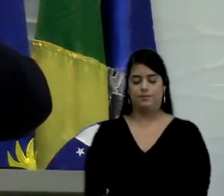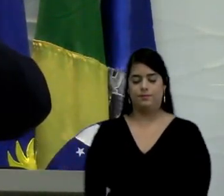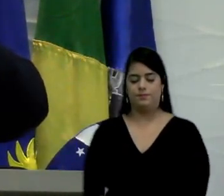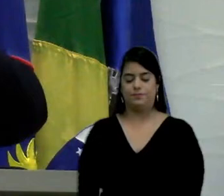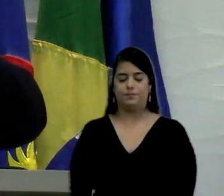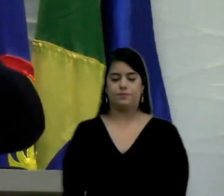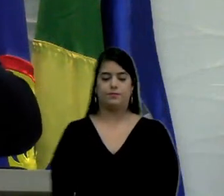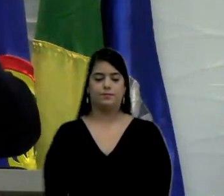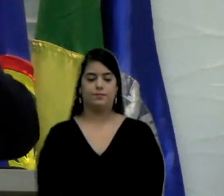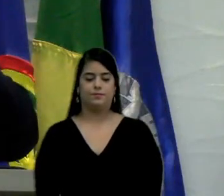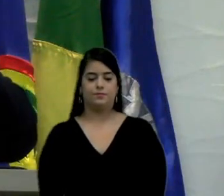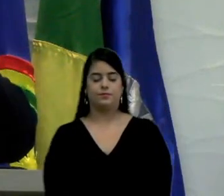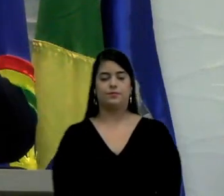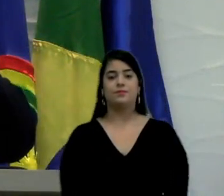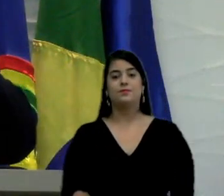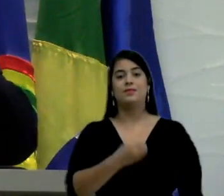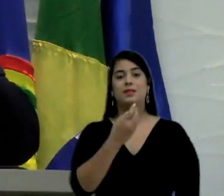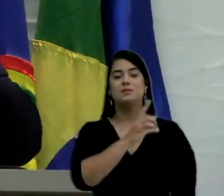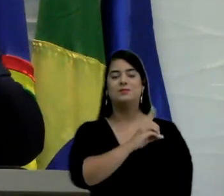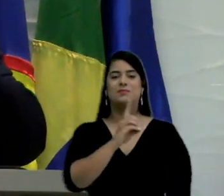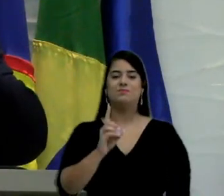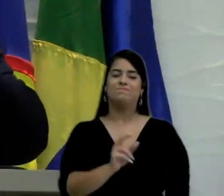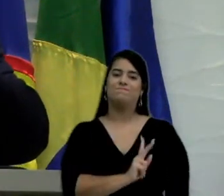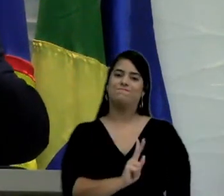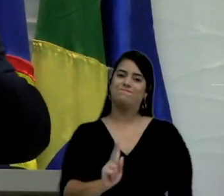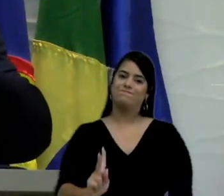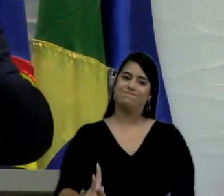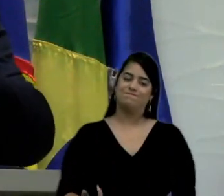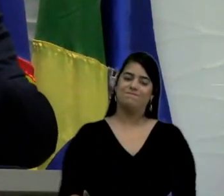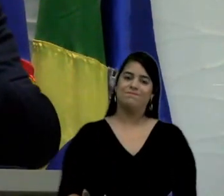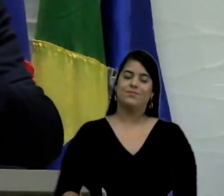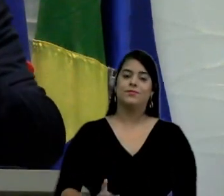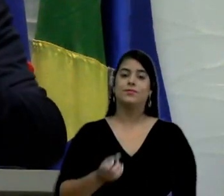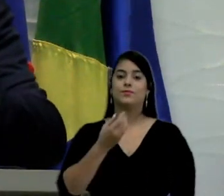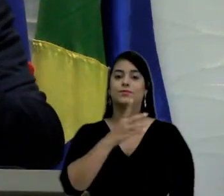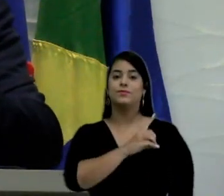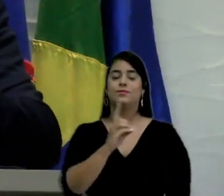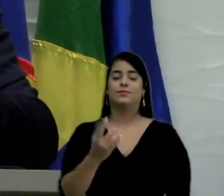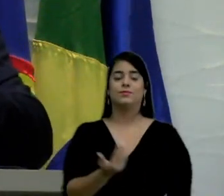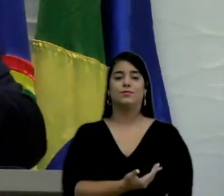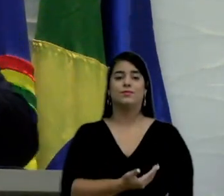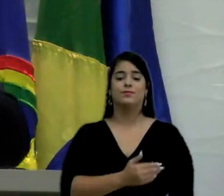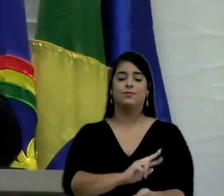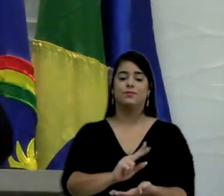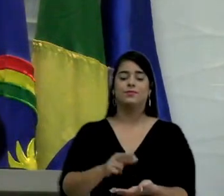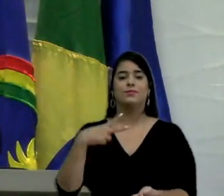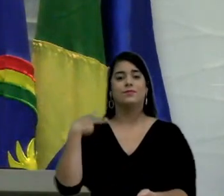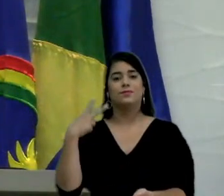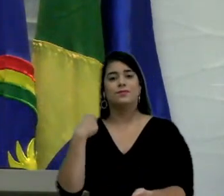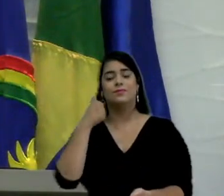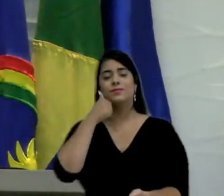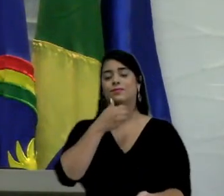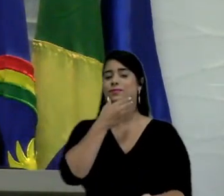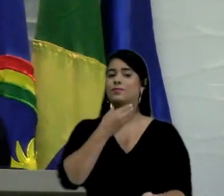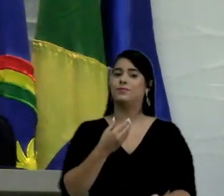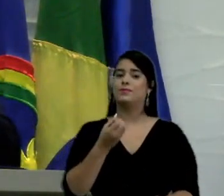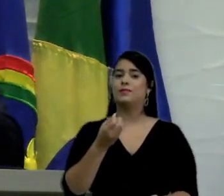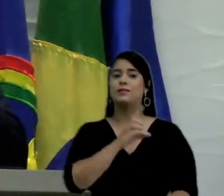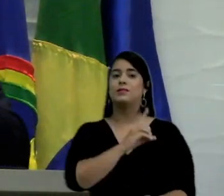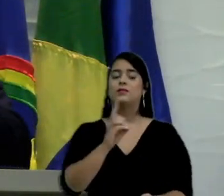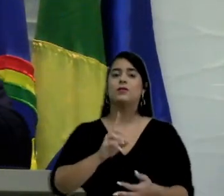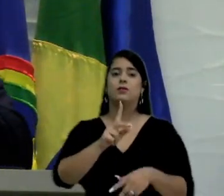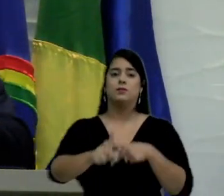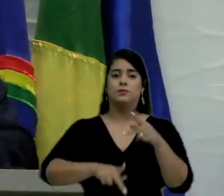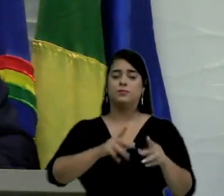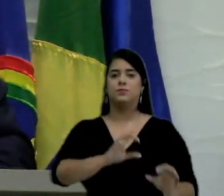Vera Bom dia presidente Bom dia colegas vereadoras colegas vereadores Bom dia o pessoal